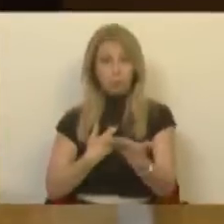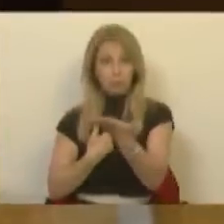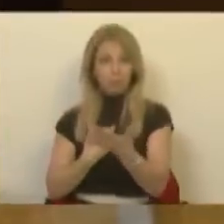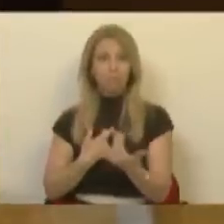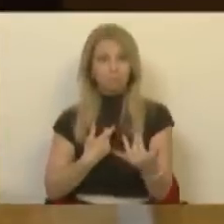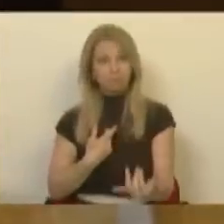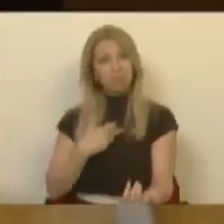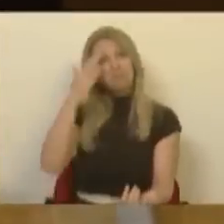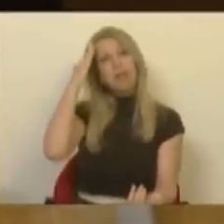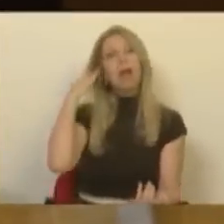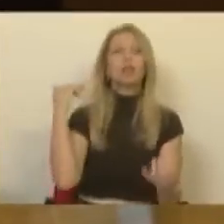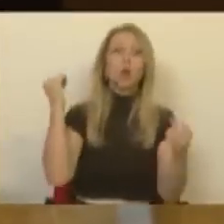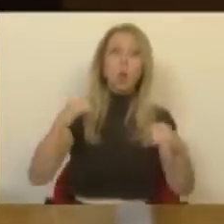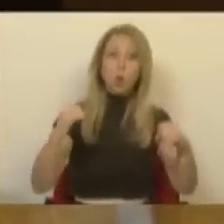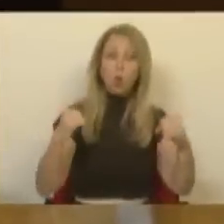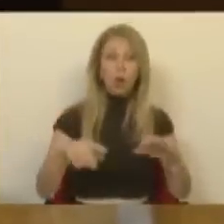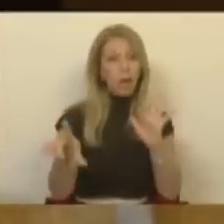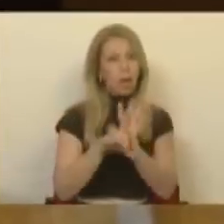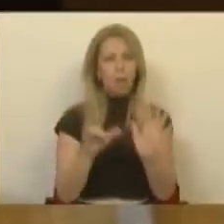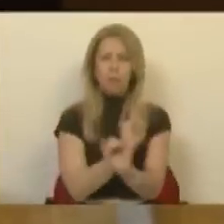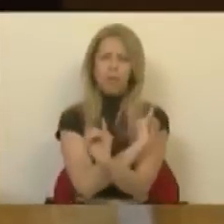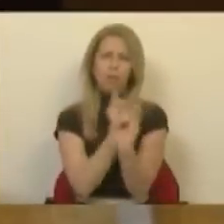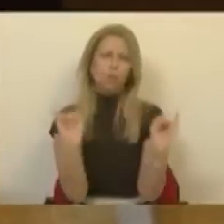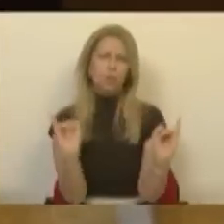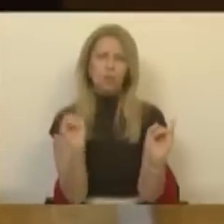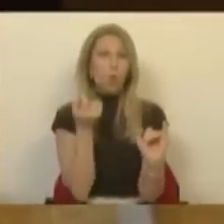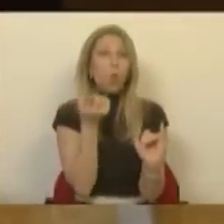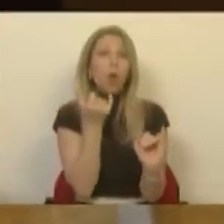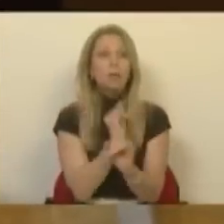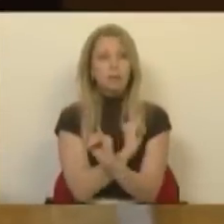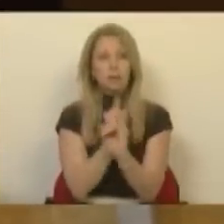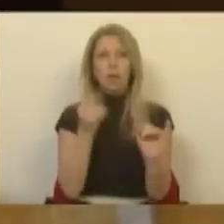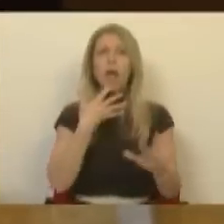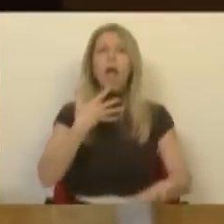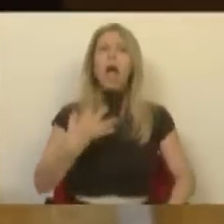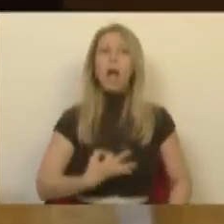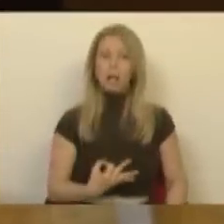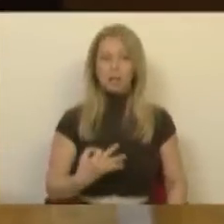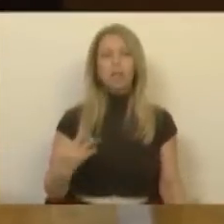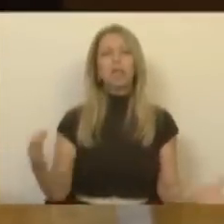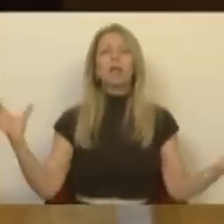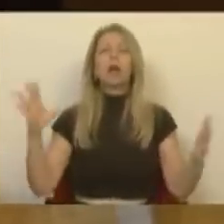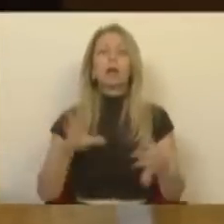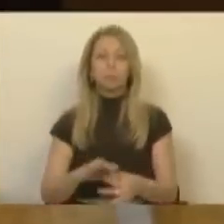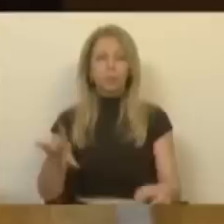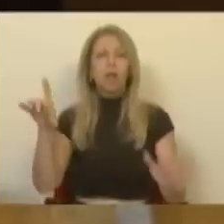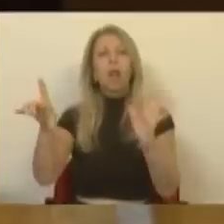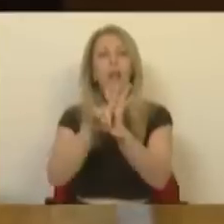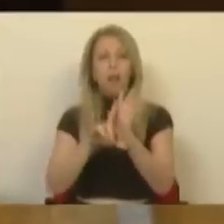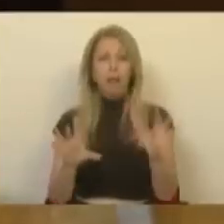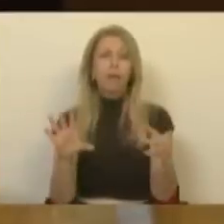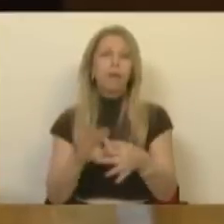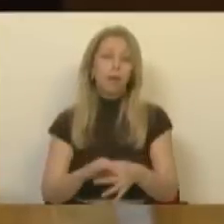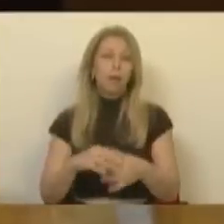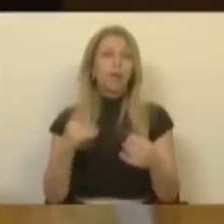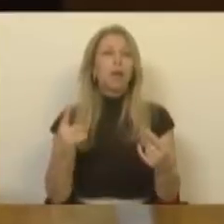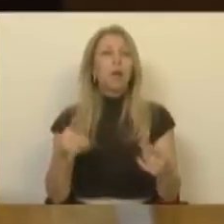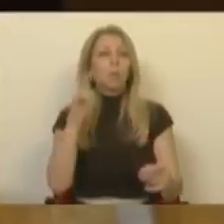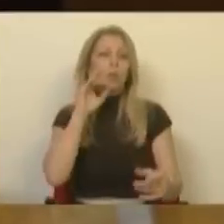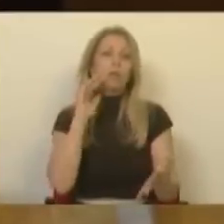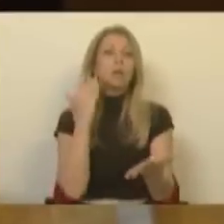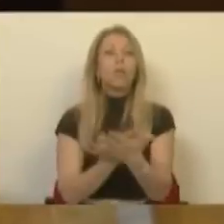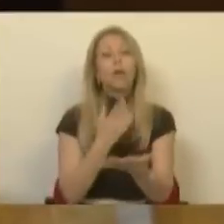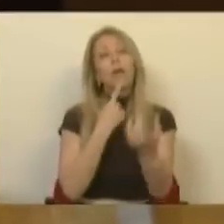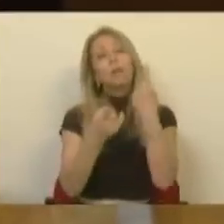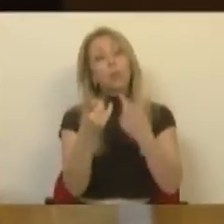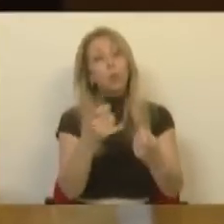concordo acho que legalmente é impossível ou muito perto do Impossível acreditar que estamos a coberta da legalidade pergunto-lhes se o seu governo está